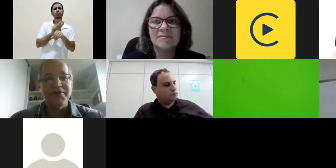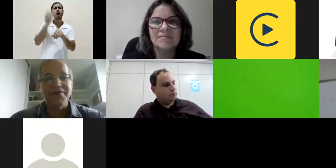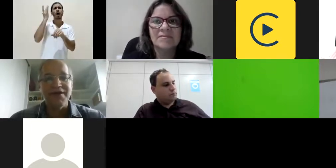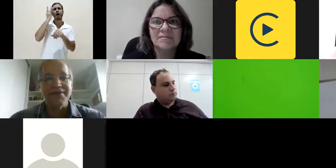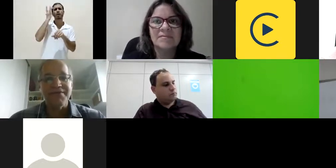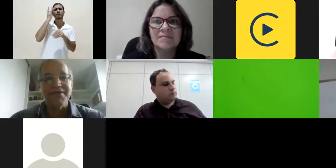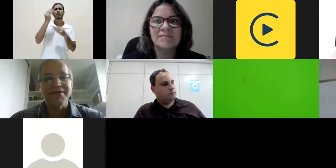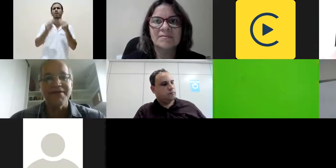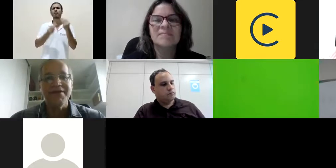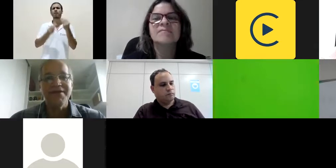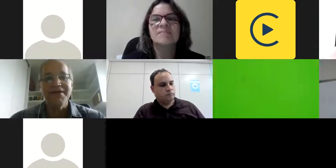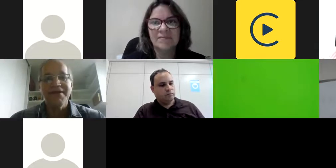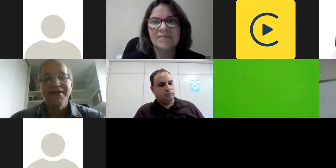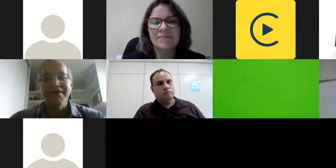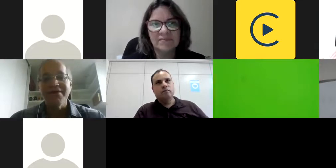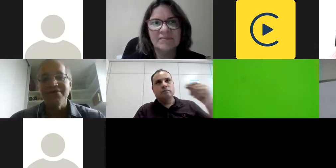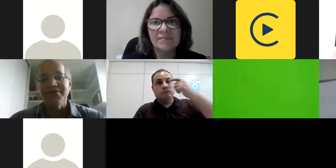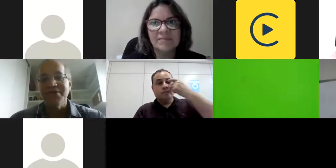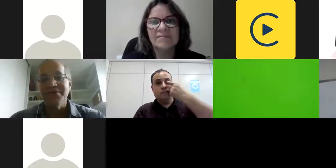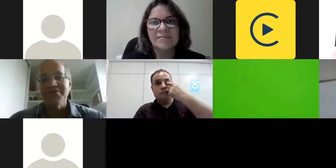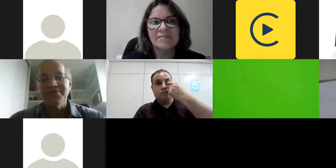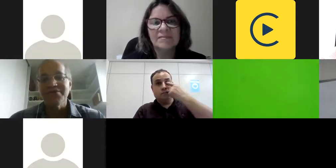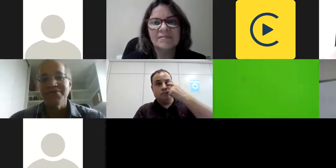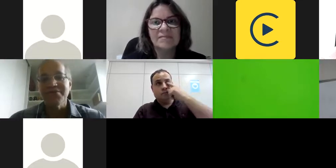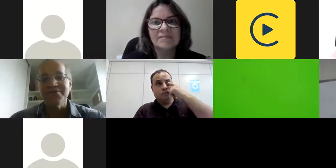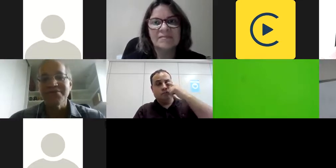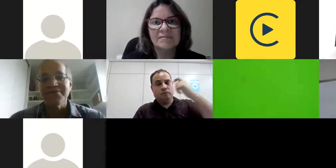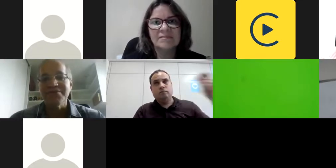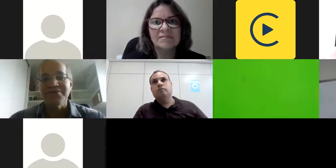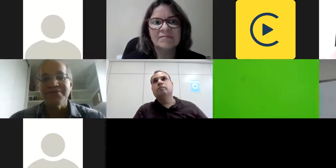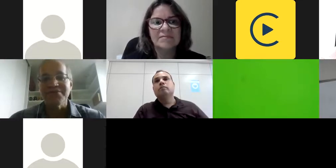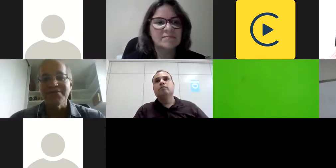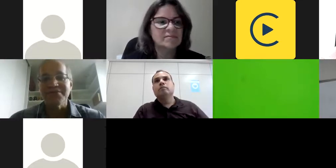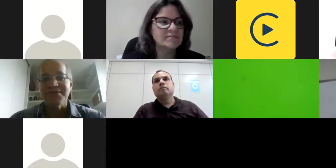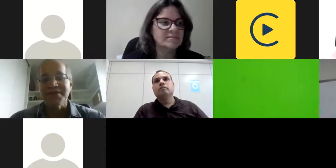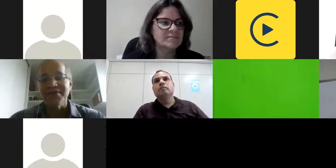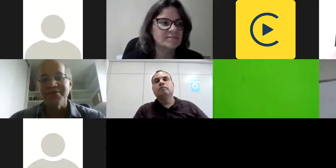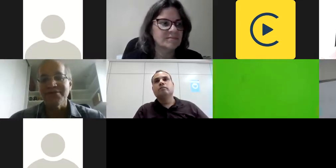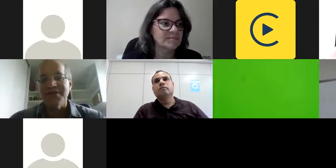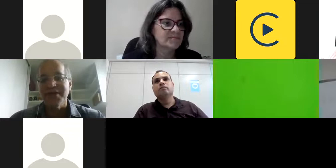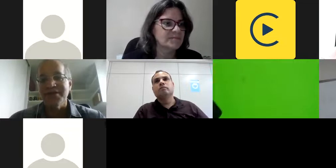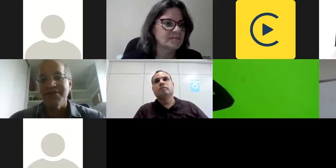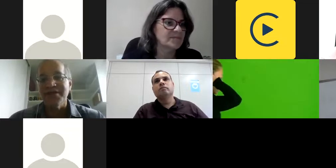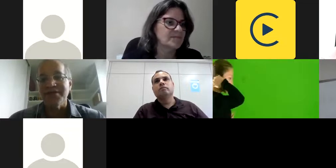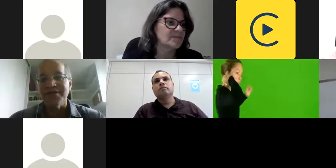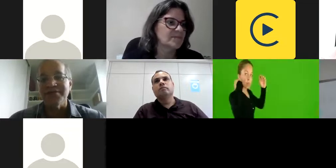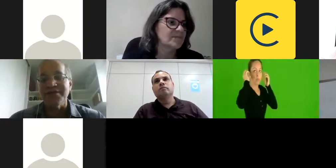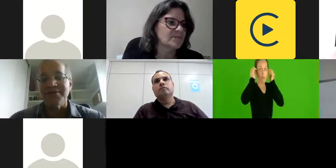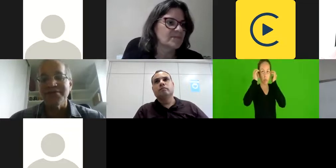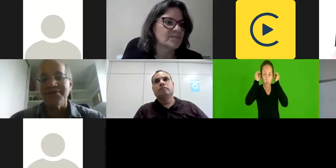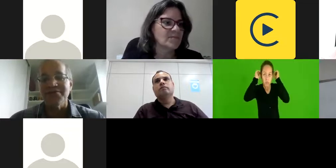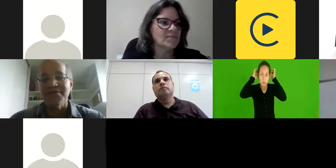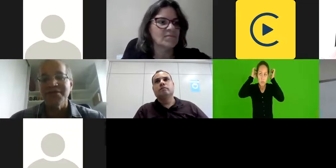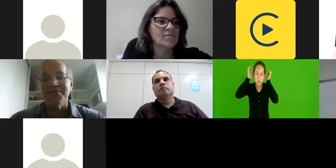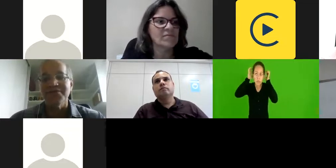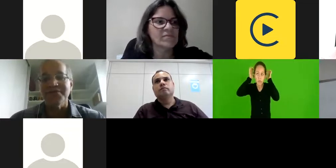de agropecuária, né? E o Evandro no uso da tecnologia na avaliação, né? O que